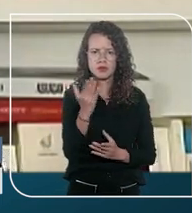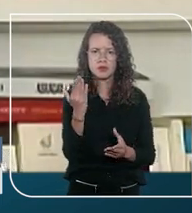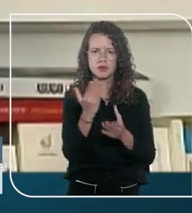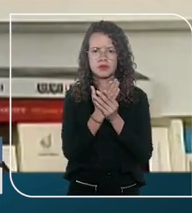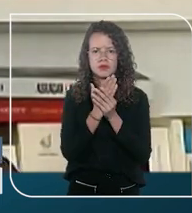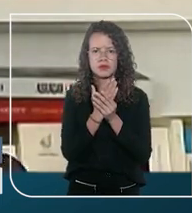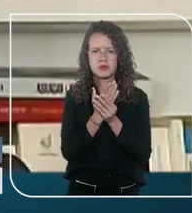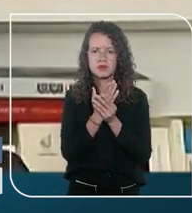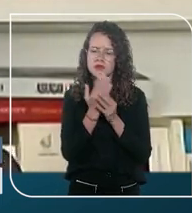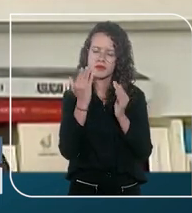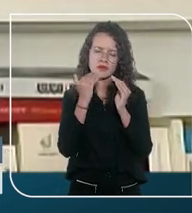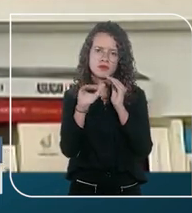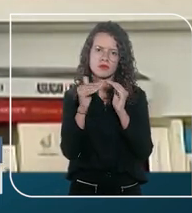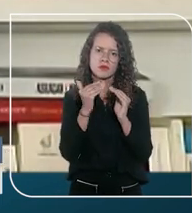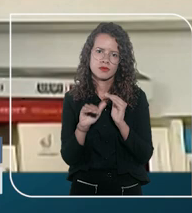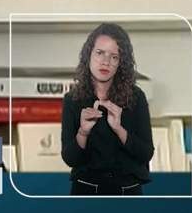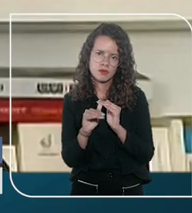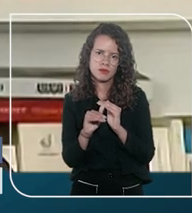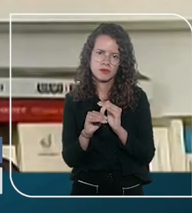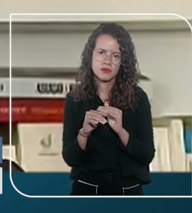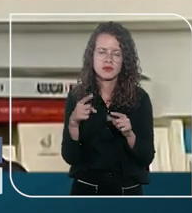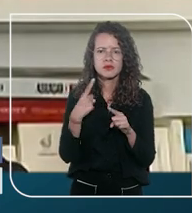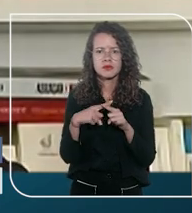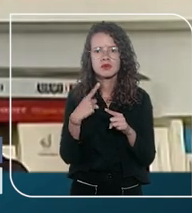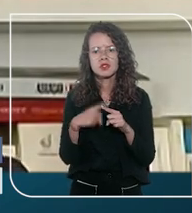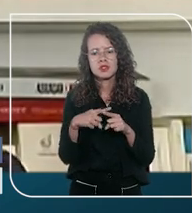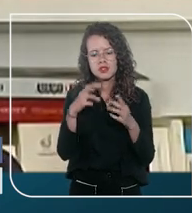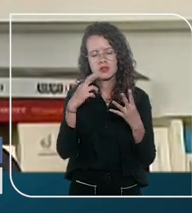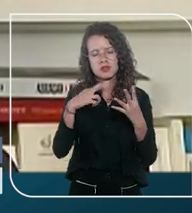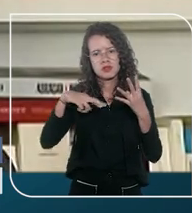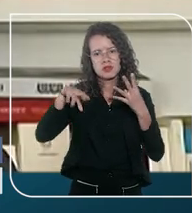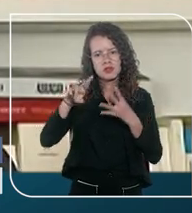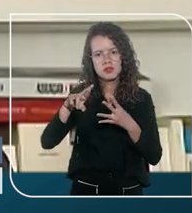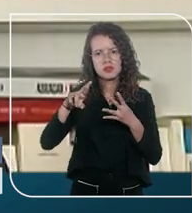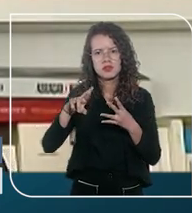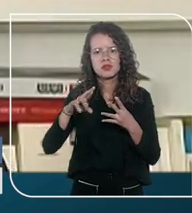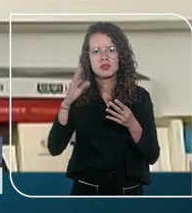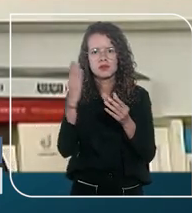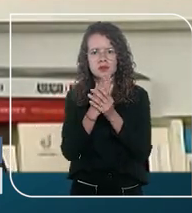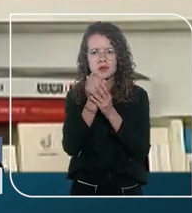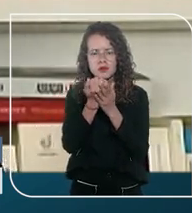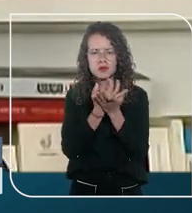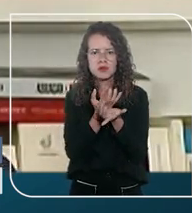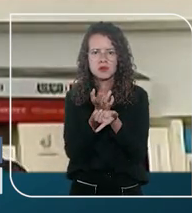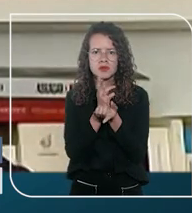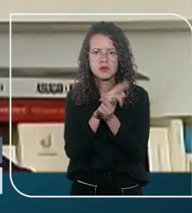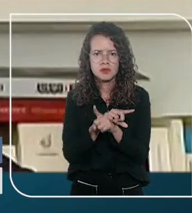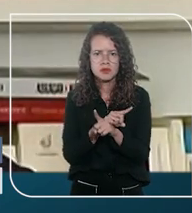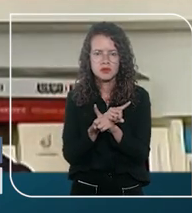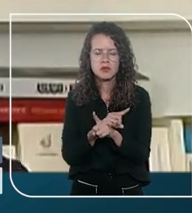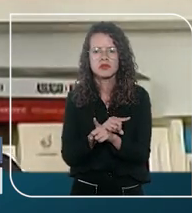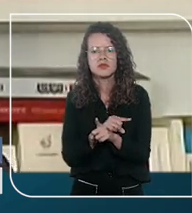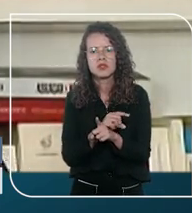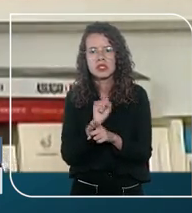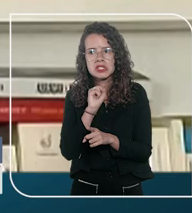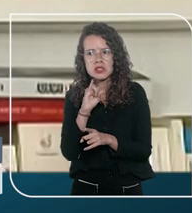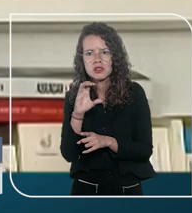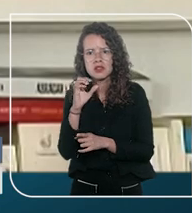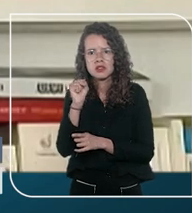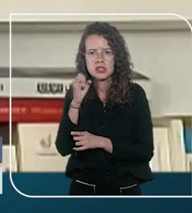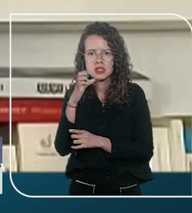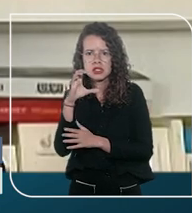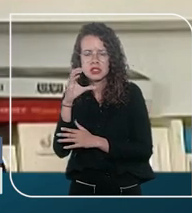causa, isso não se dará, obviamente, através do recurso de embargos de divergência, seja pela